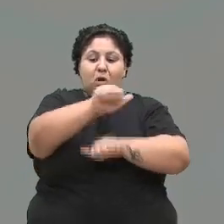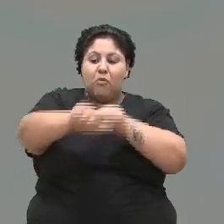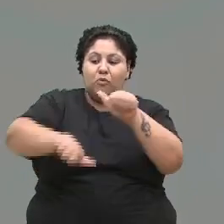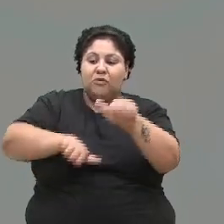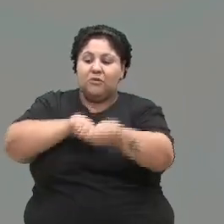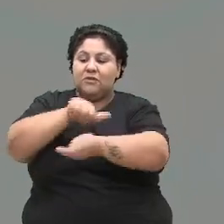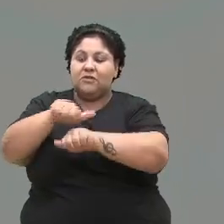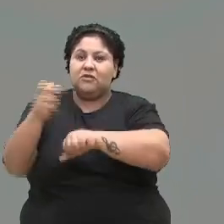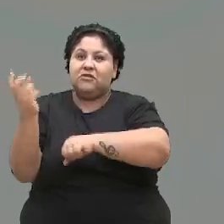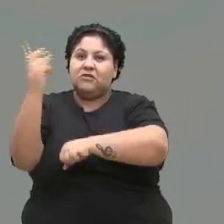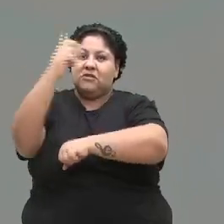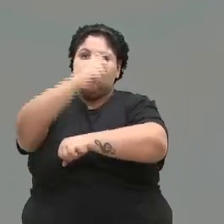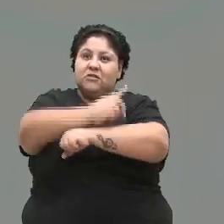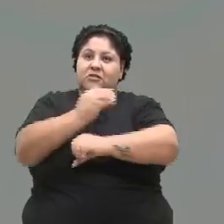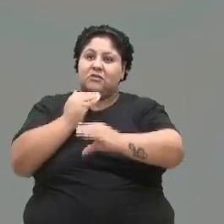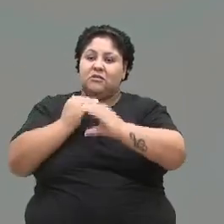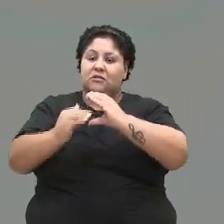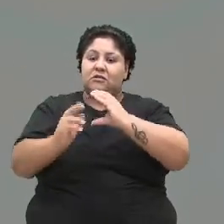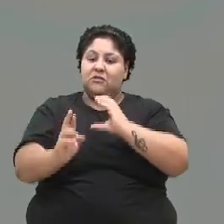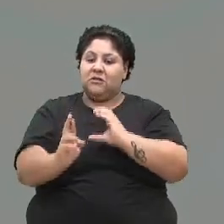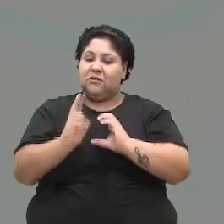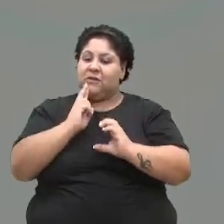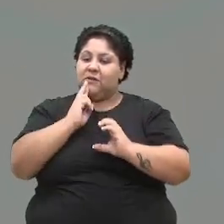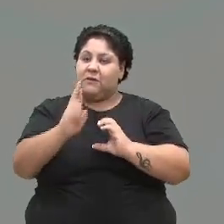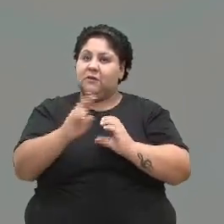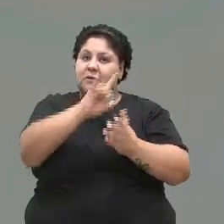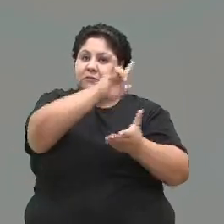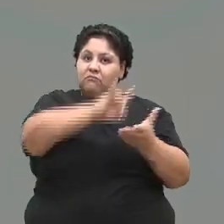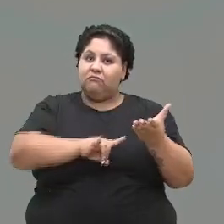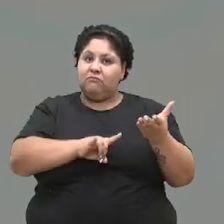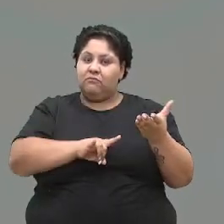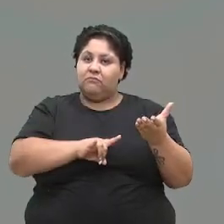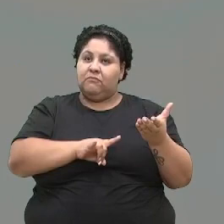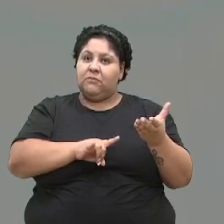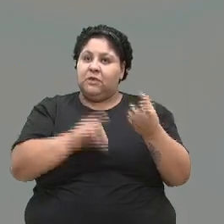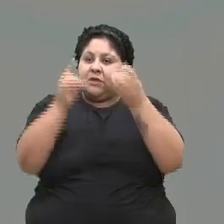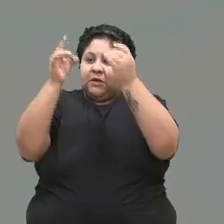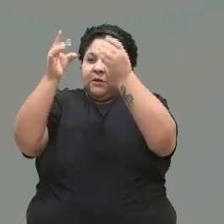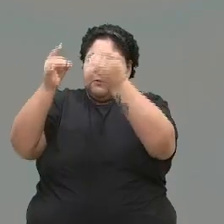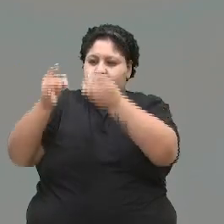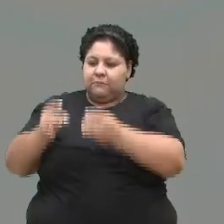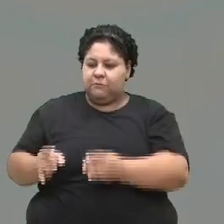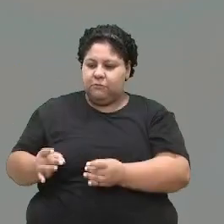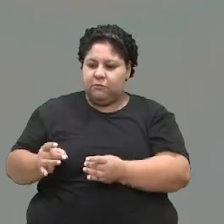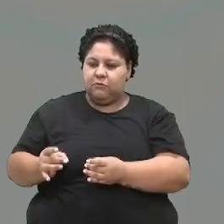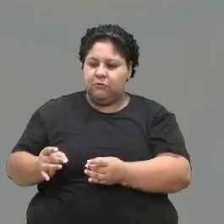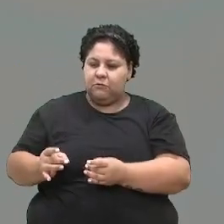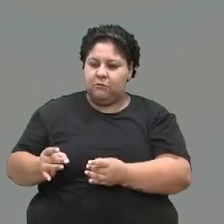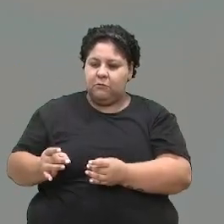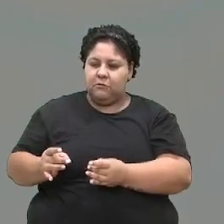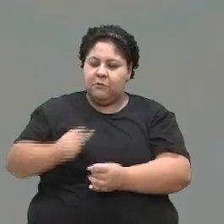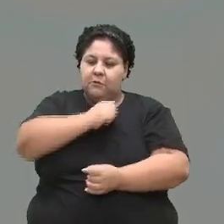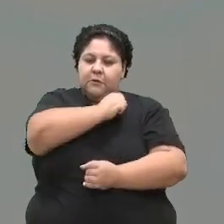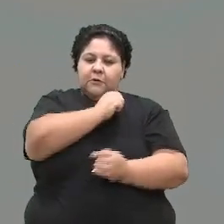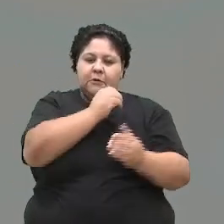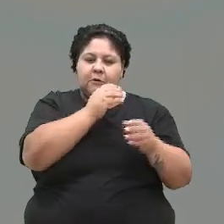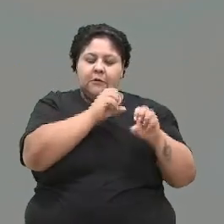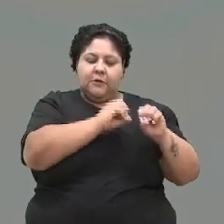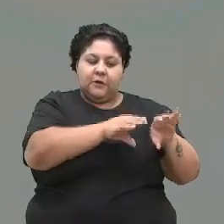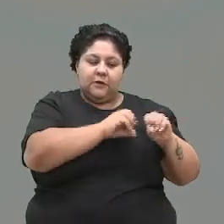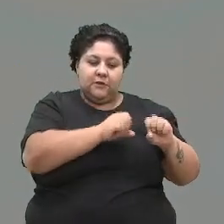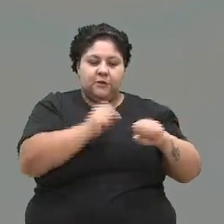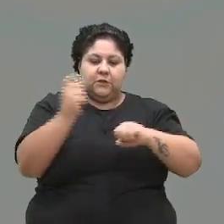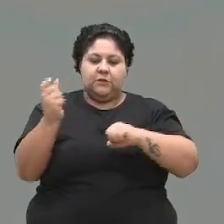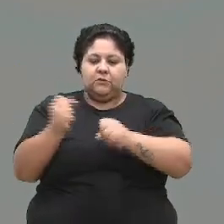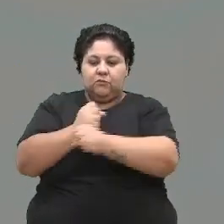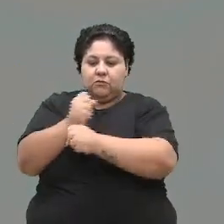na data de envio da resposta deste requerimento? Especificar a etapa de ensino, ano, regiões da cidade e